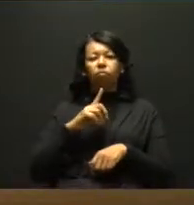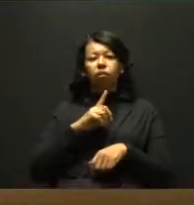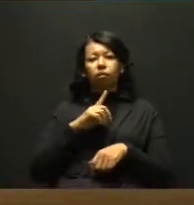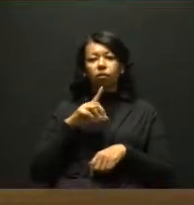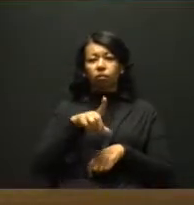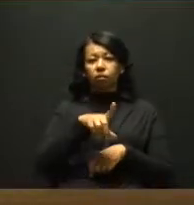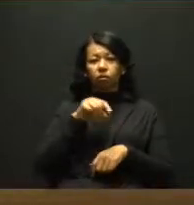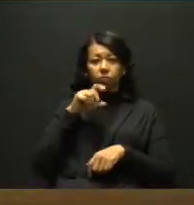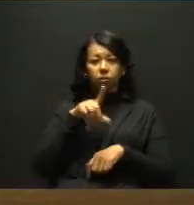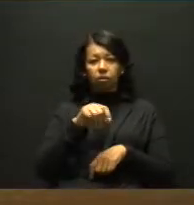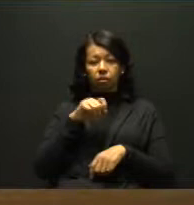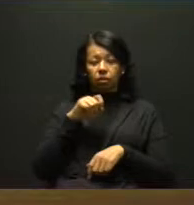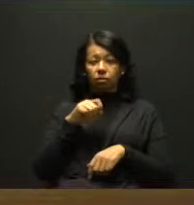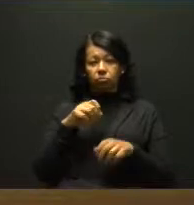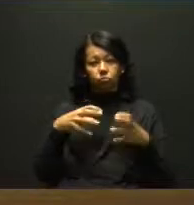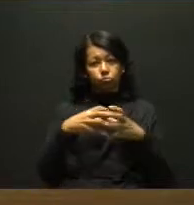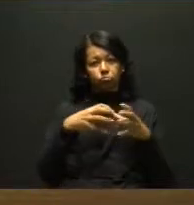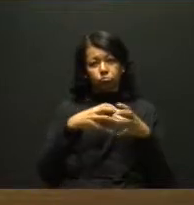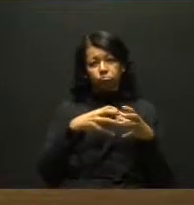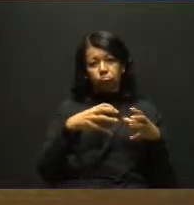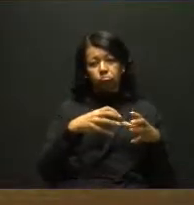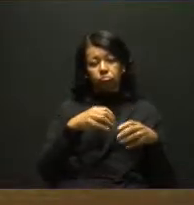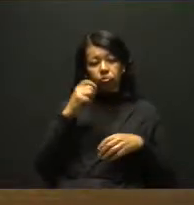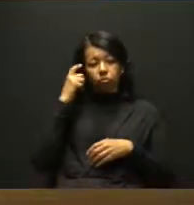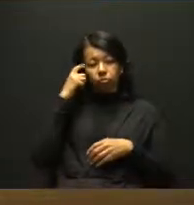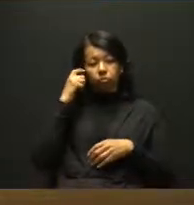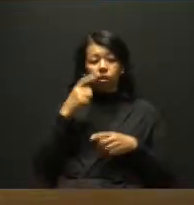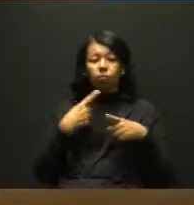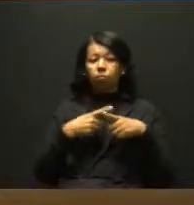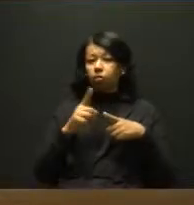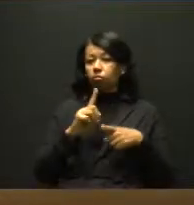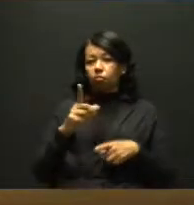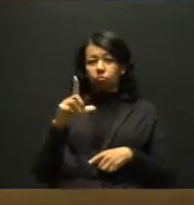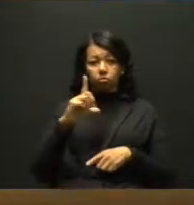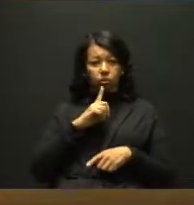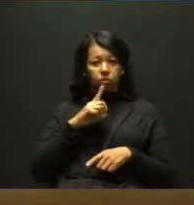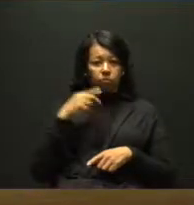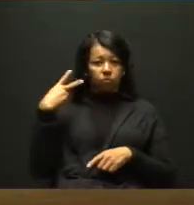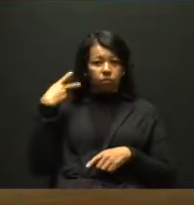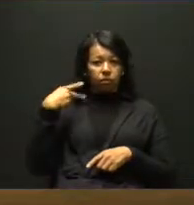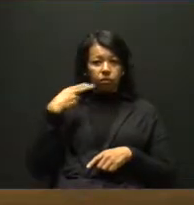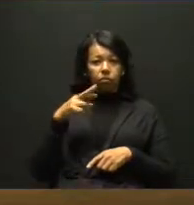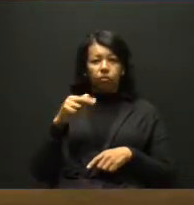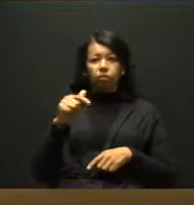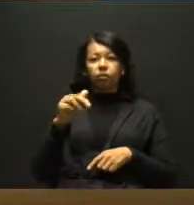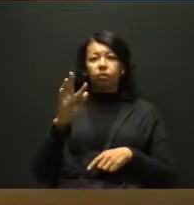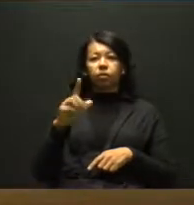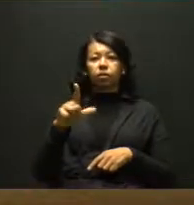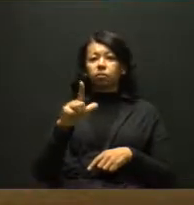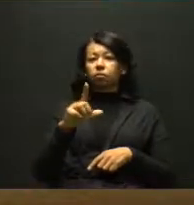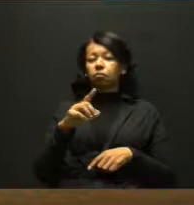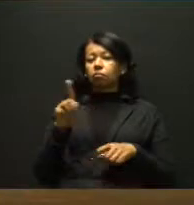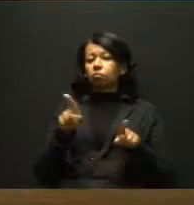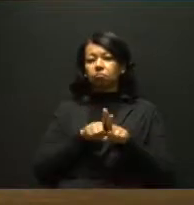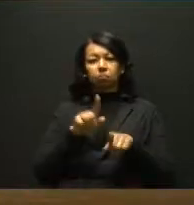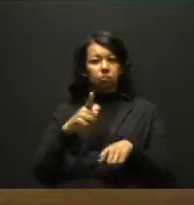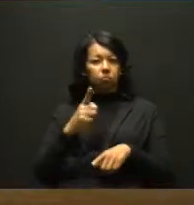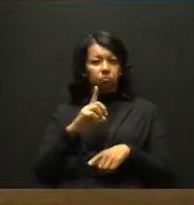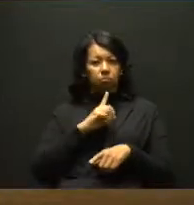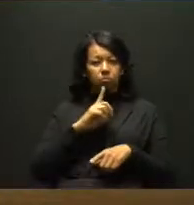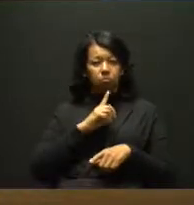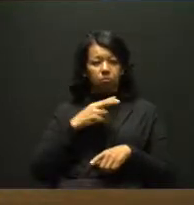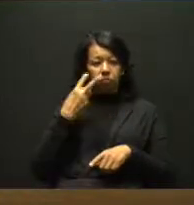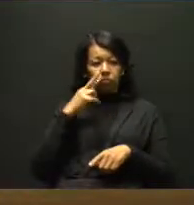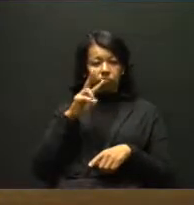de repente partidária eu não tive o vereador rafael visitou e colocou nas suas redes sociais eu